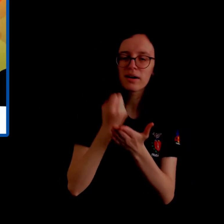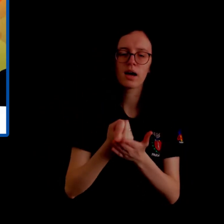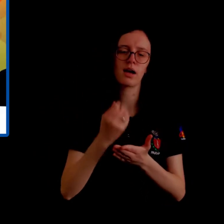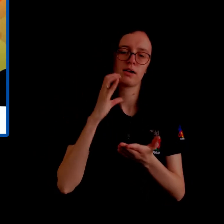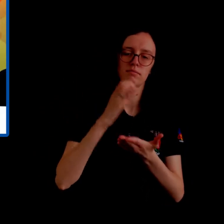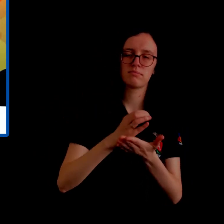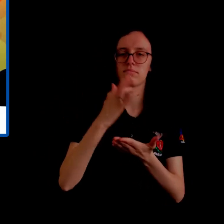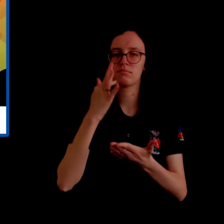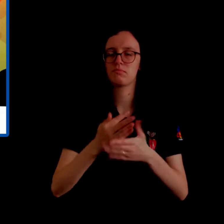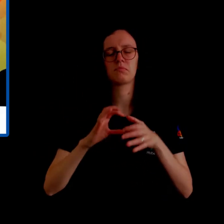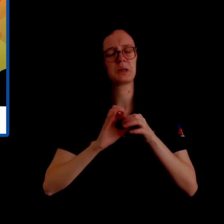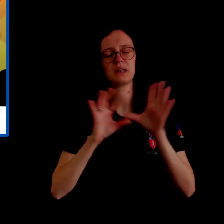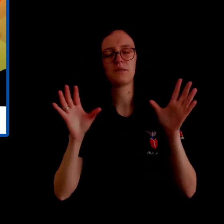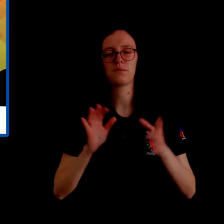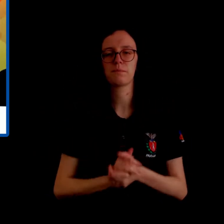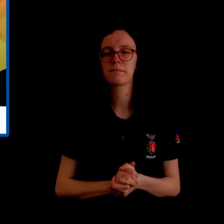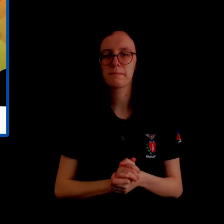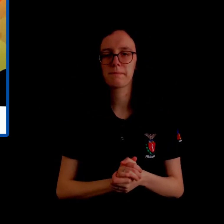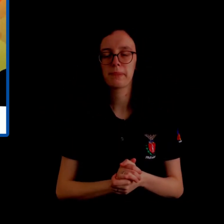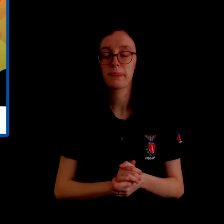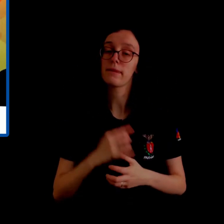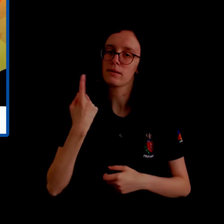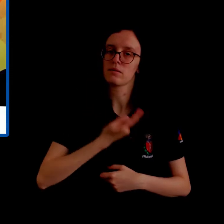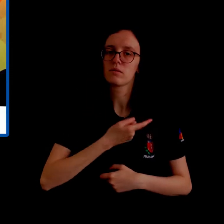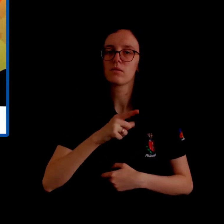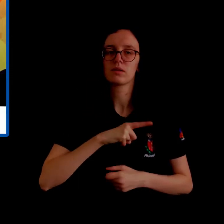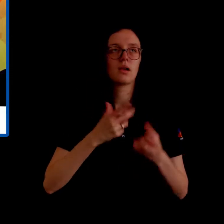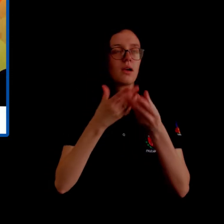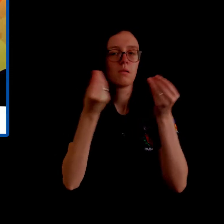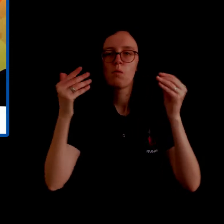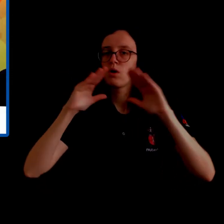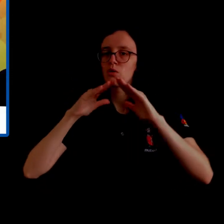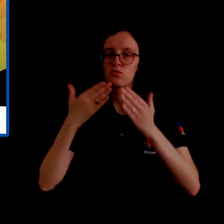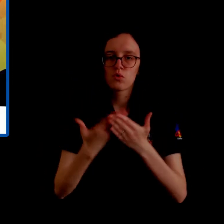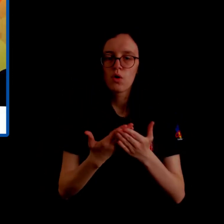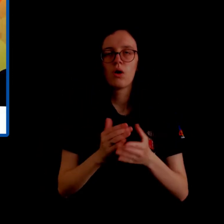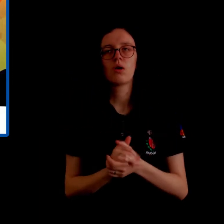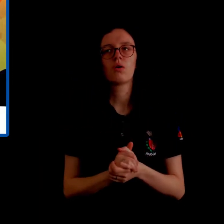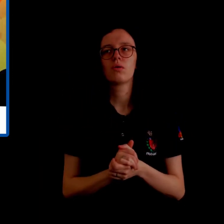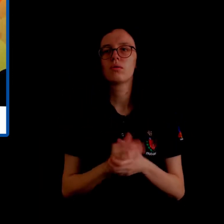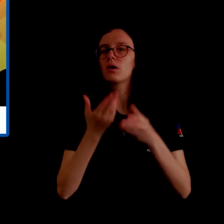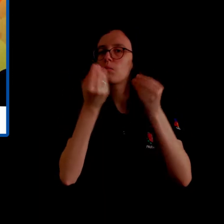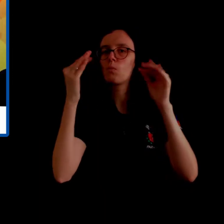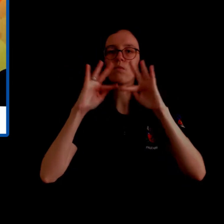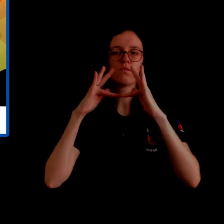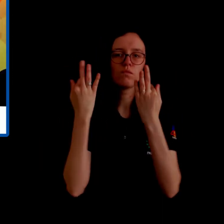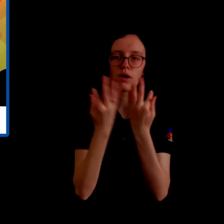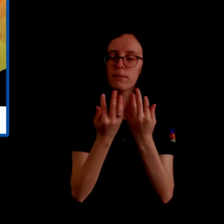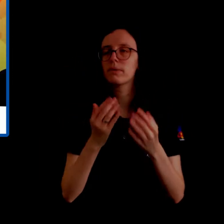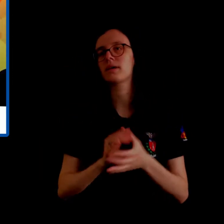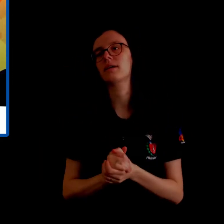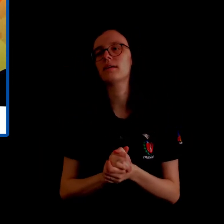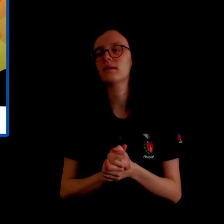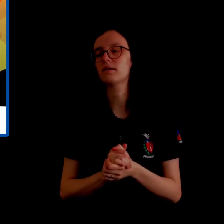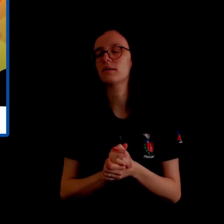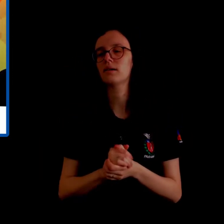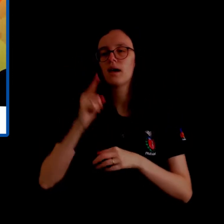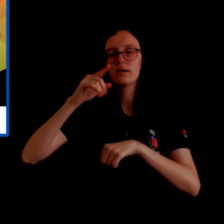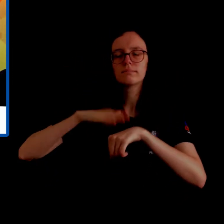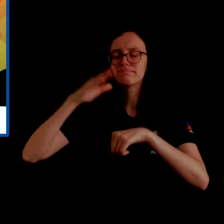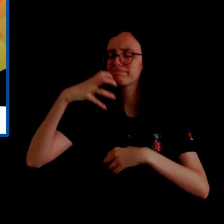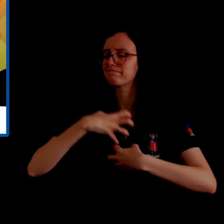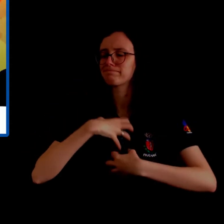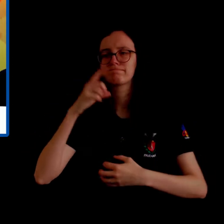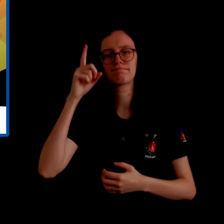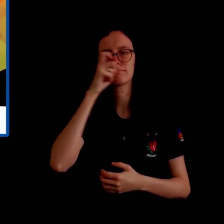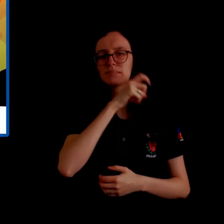fazer chamadas, enfim, né? Até porque nós temos muitas escolas, muitas famílias ainda com mais